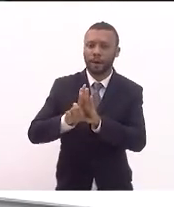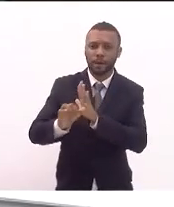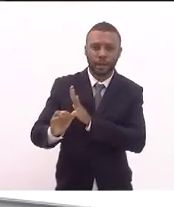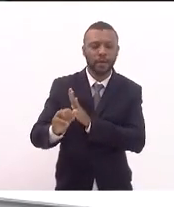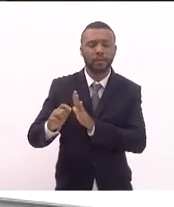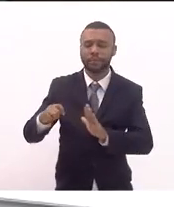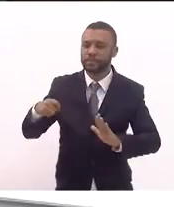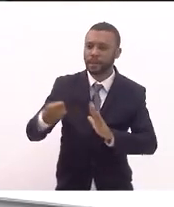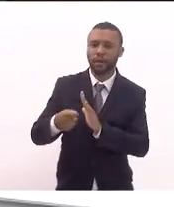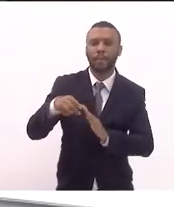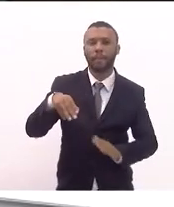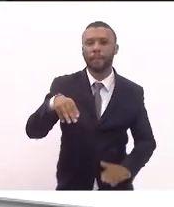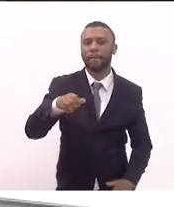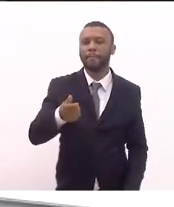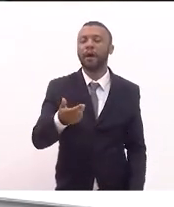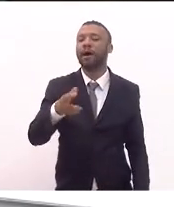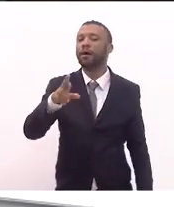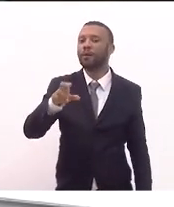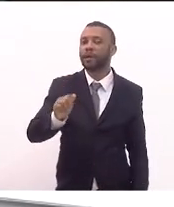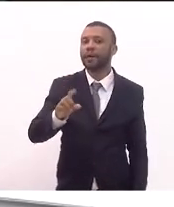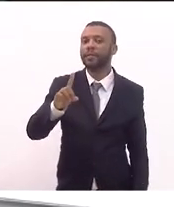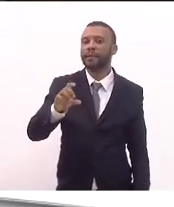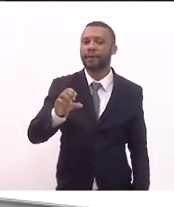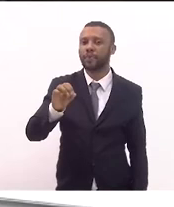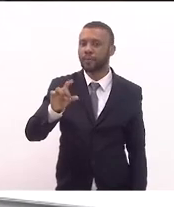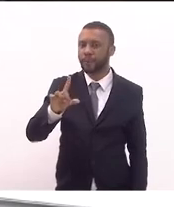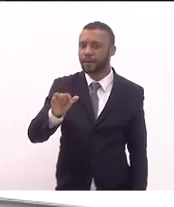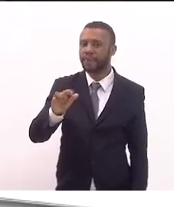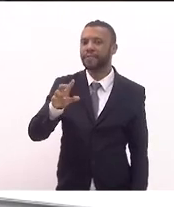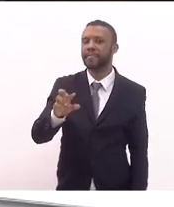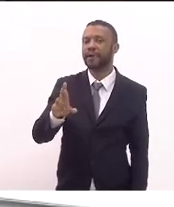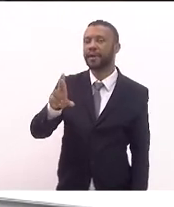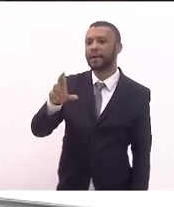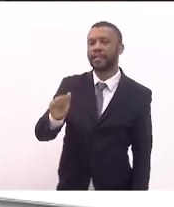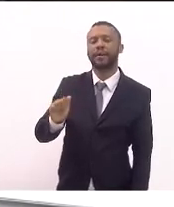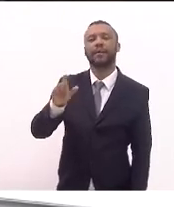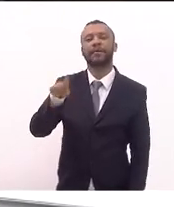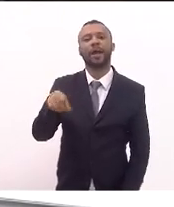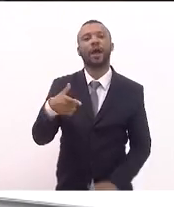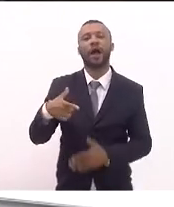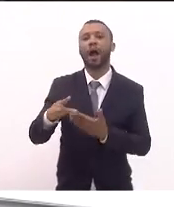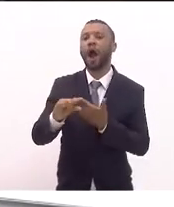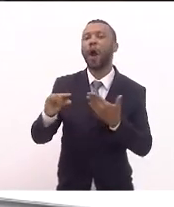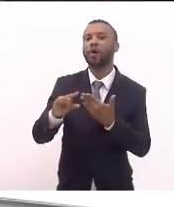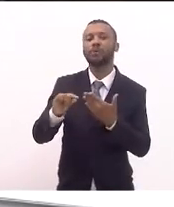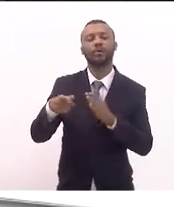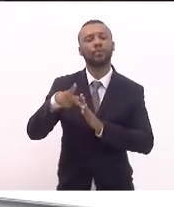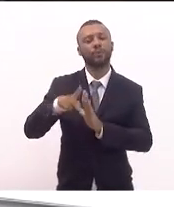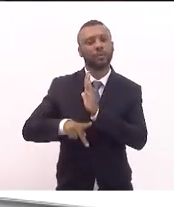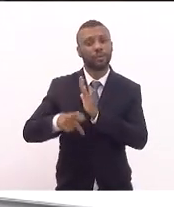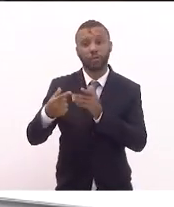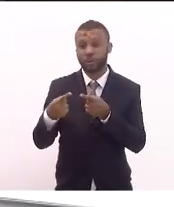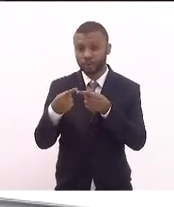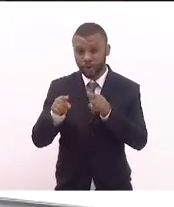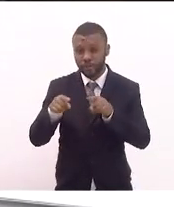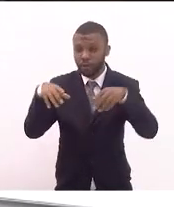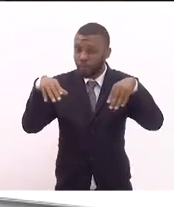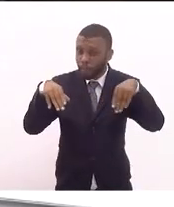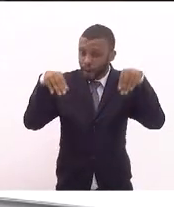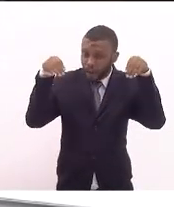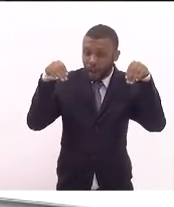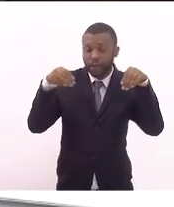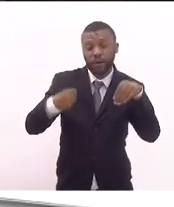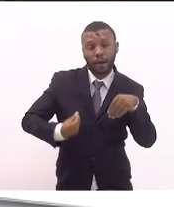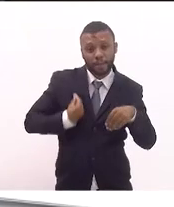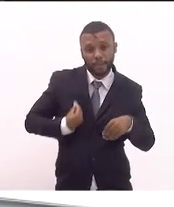de Oliveira, que é autora desse projeto. E foi feito o lançamento até no Palácio Guanabara, com a presença da ministra Damares